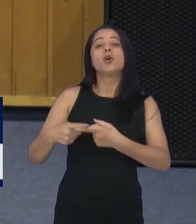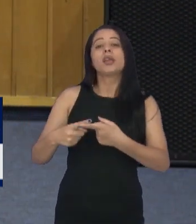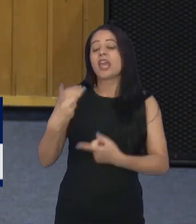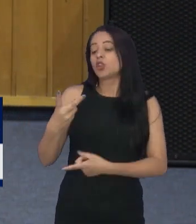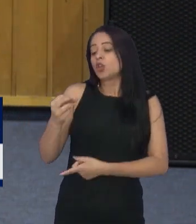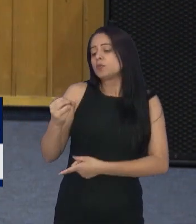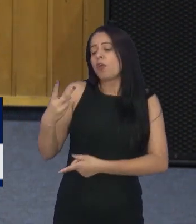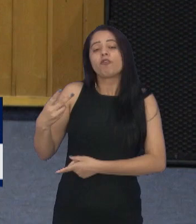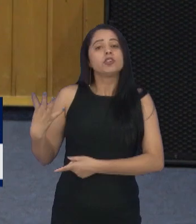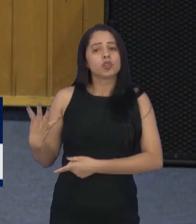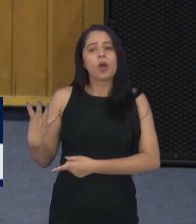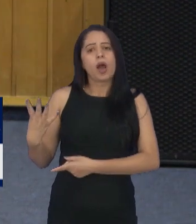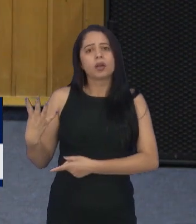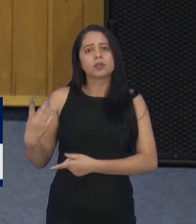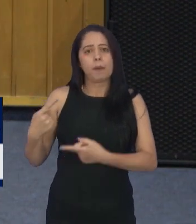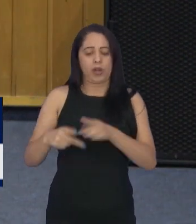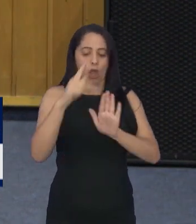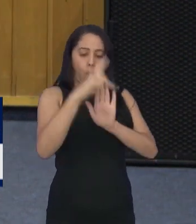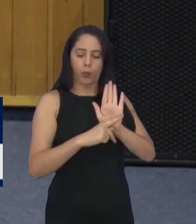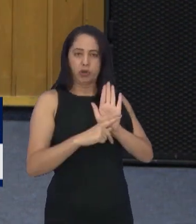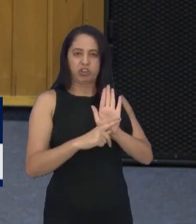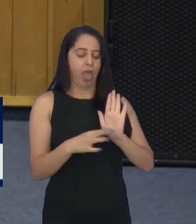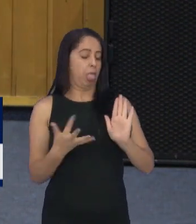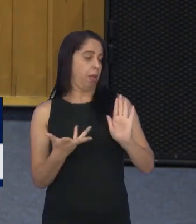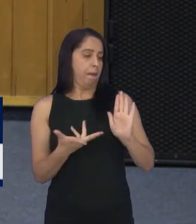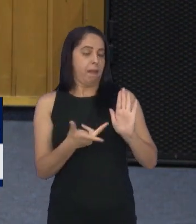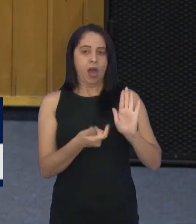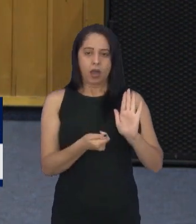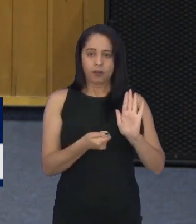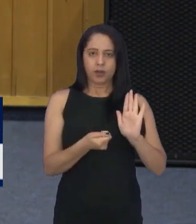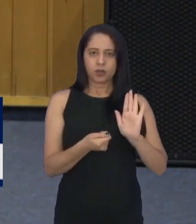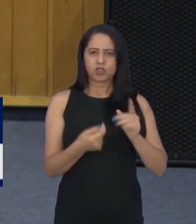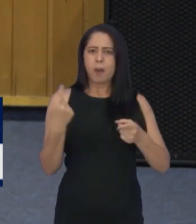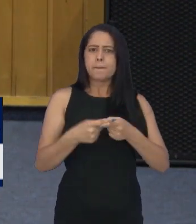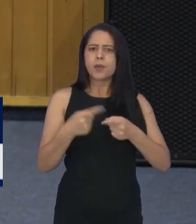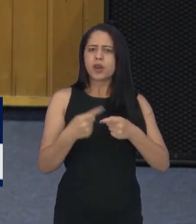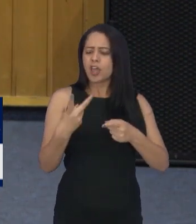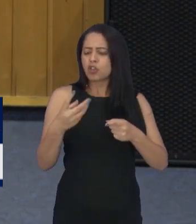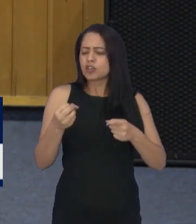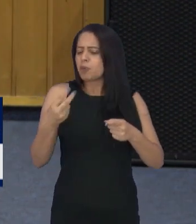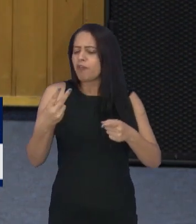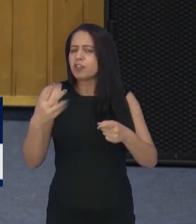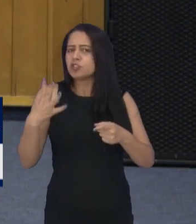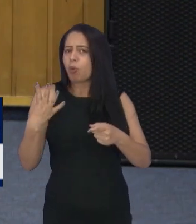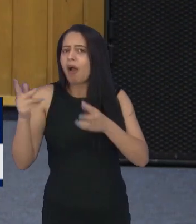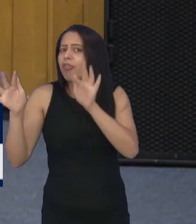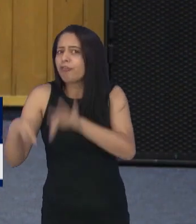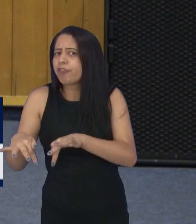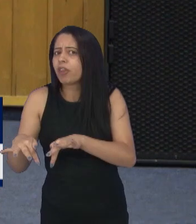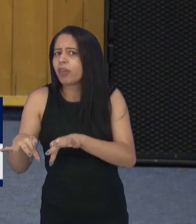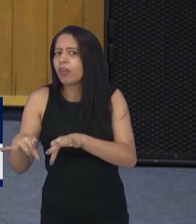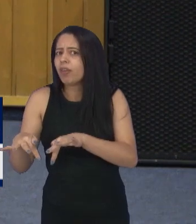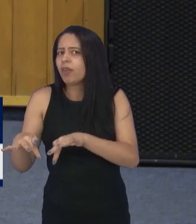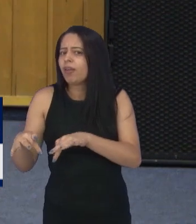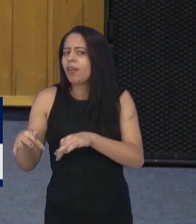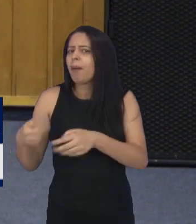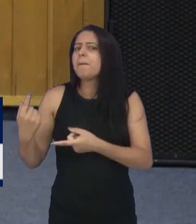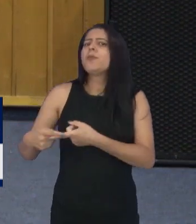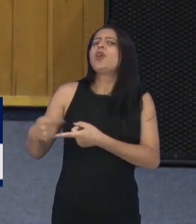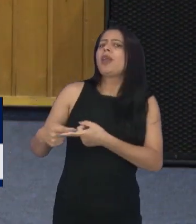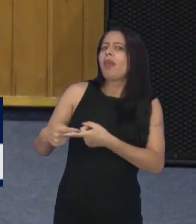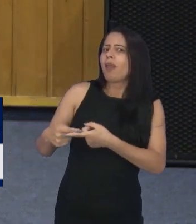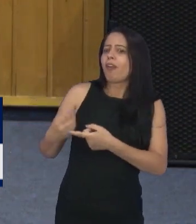2024? Porque deve ser um projeto muito bom para a cidade, mas por que tem data para acabar? Por que até 2024? Qual o interesse de ser até o ano da